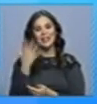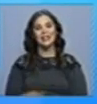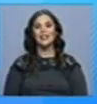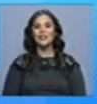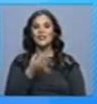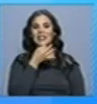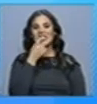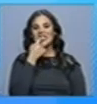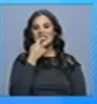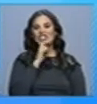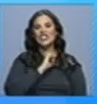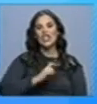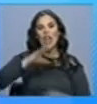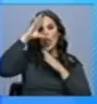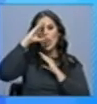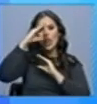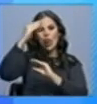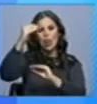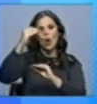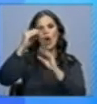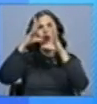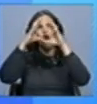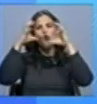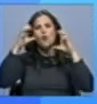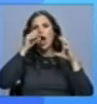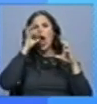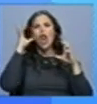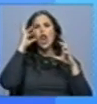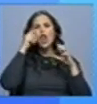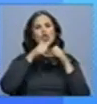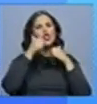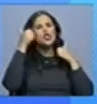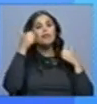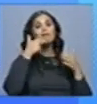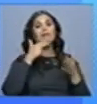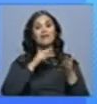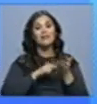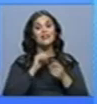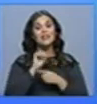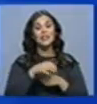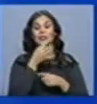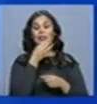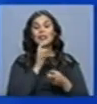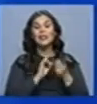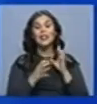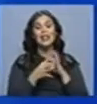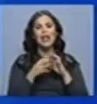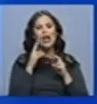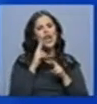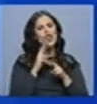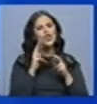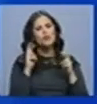na Lua e um vapor de água quente muito distante. Sim, é verdade. Vamos falar sobretudo sobre